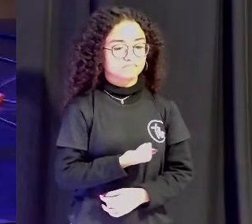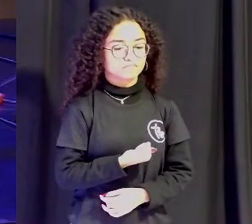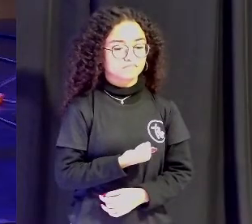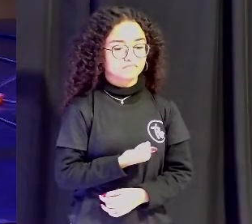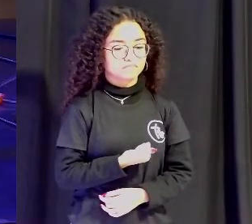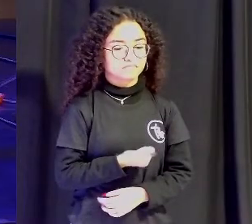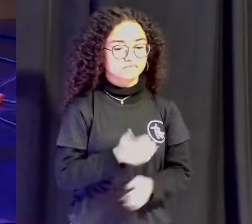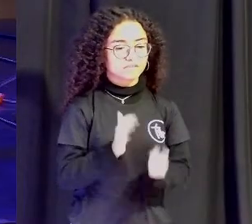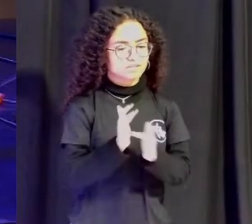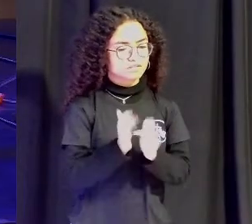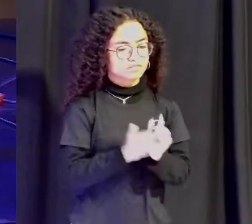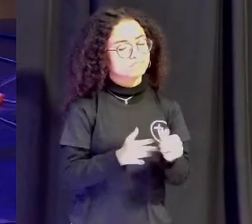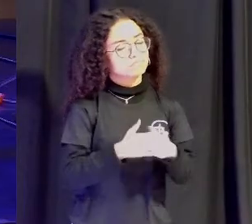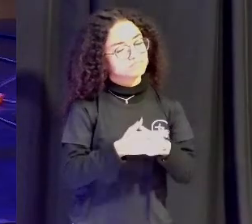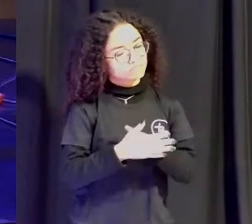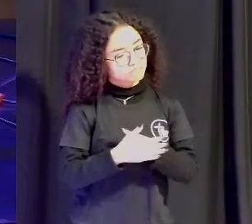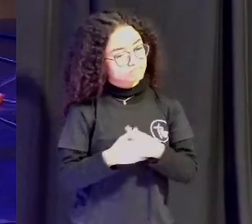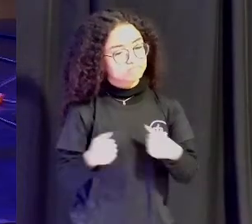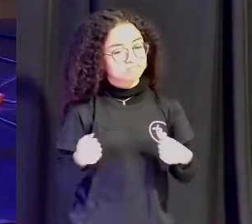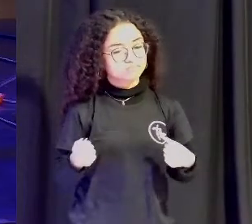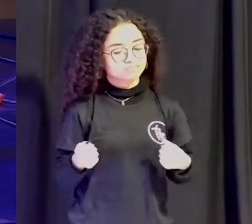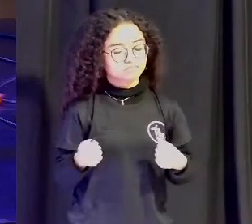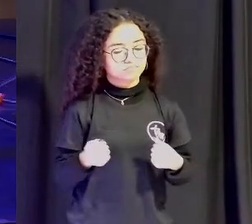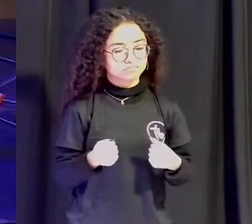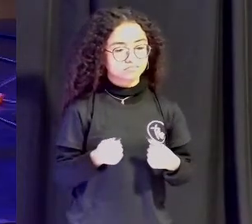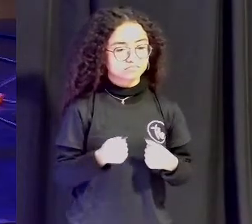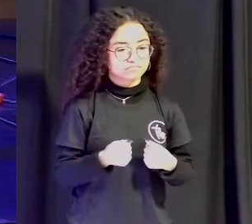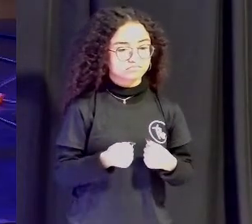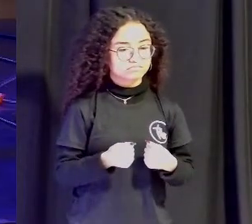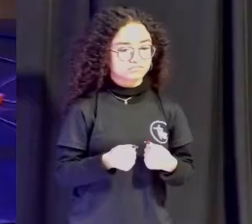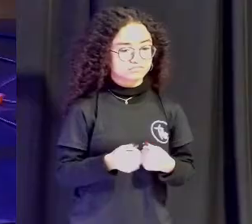Jesus nos tem curado,